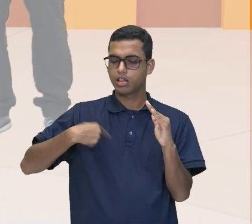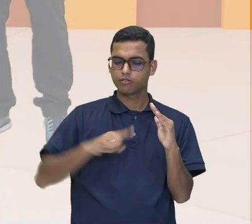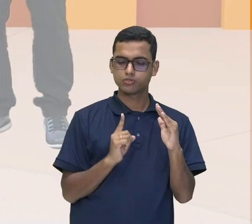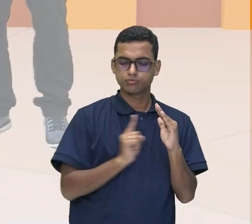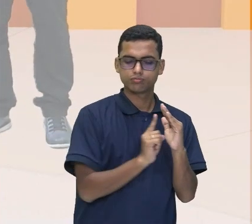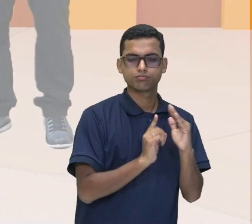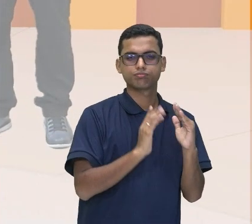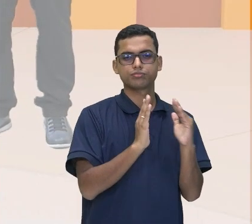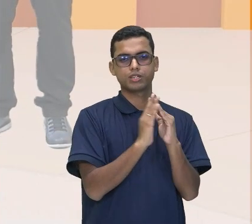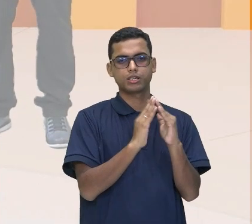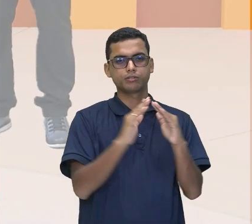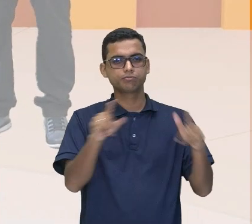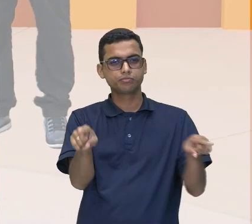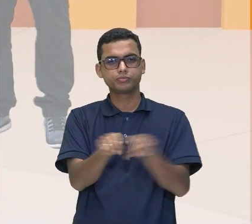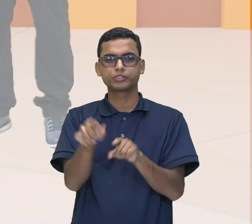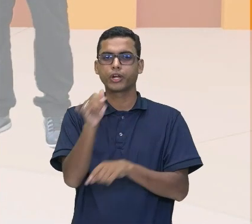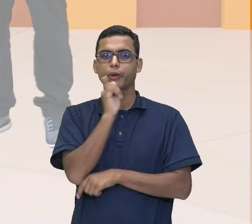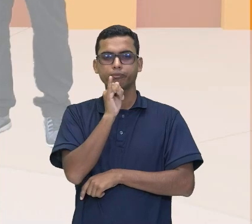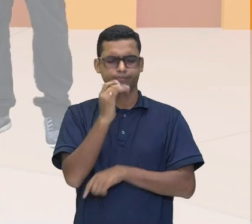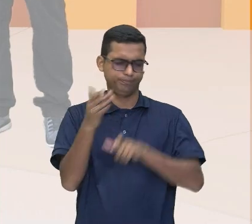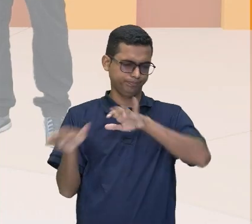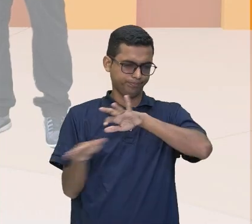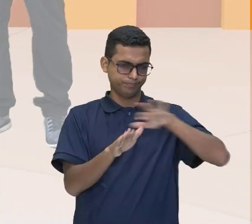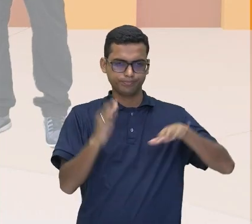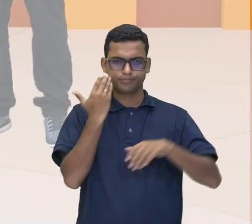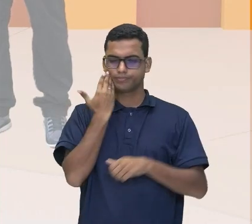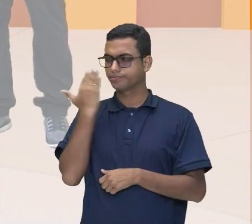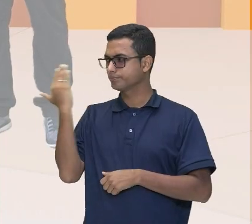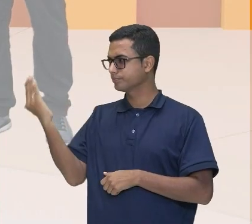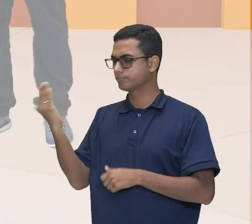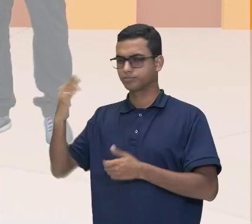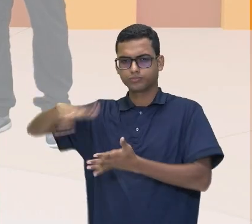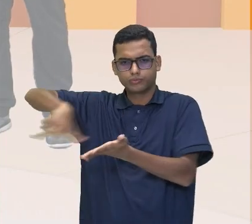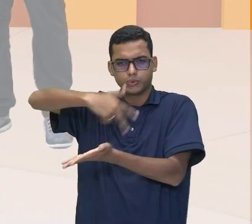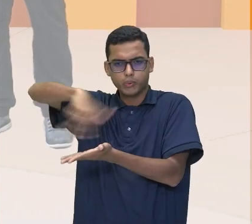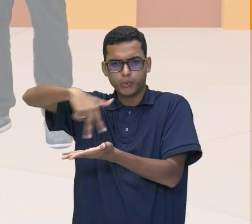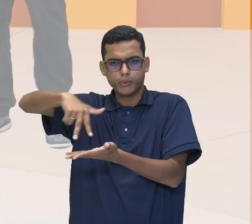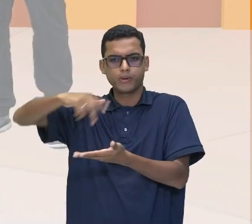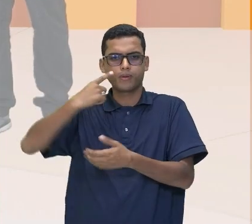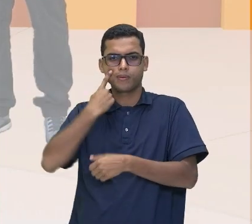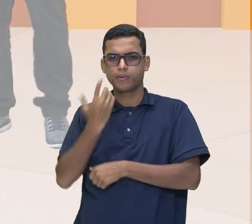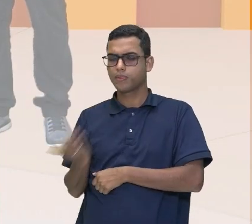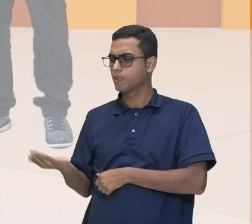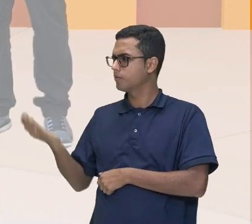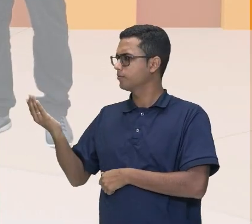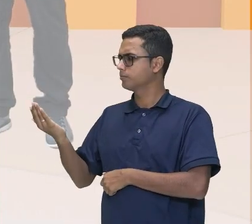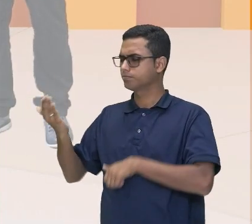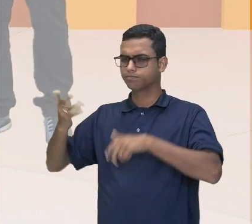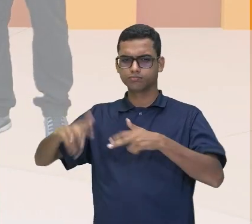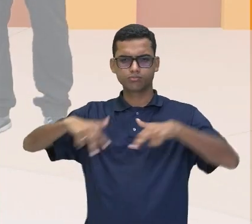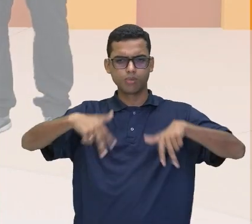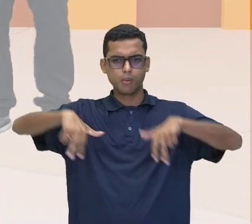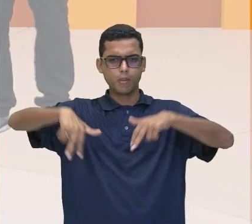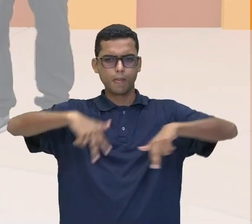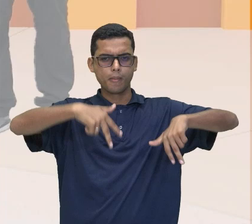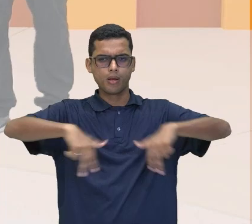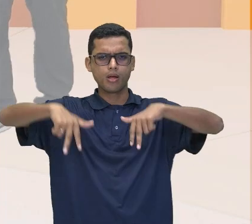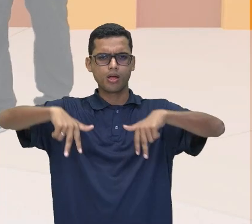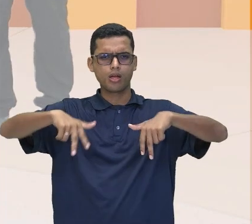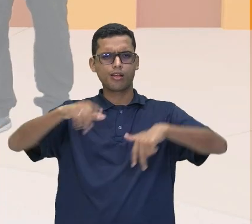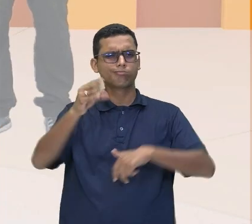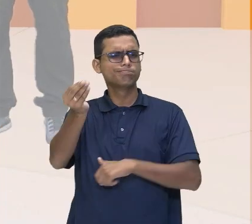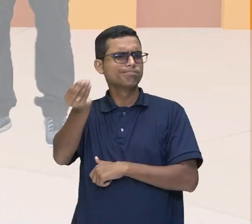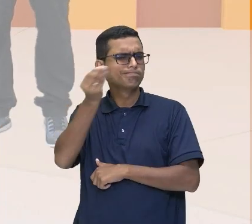né? Só para vocês terem uma ideia, né? Uma visualização. Né? Você vê aí, o que tem aí? O que você observa aí?